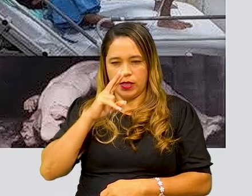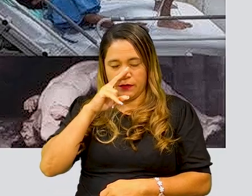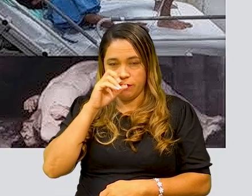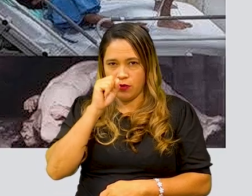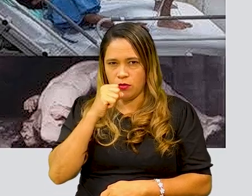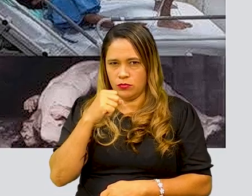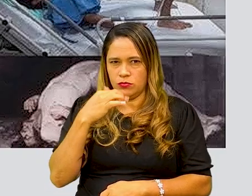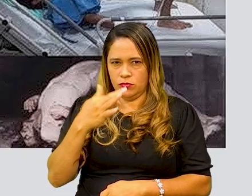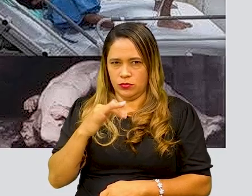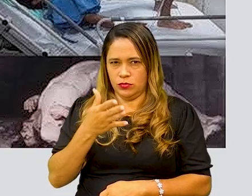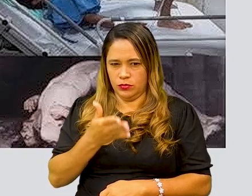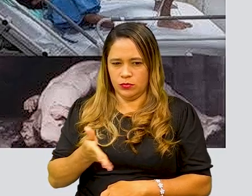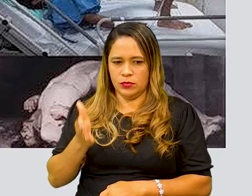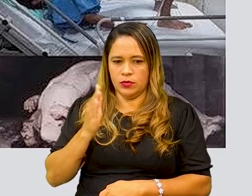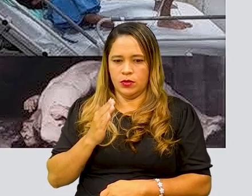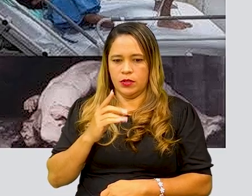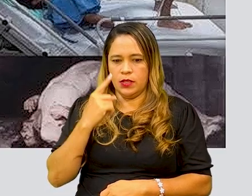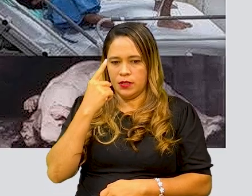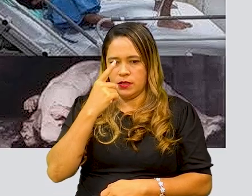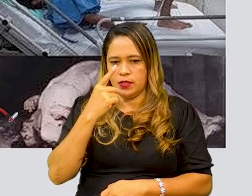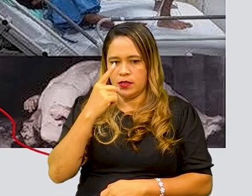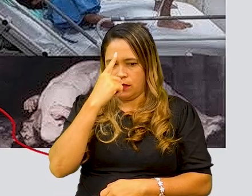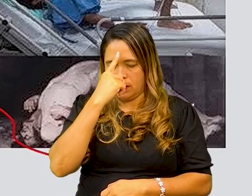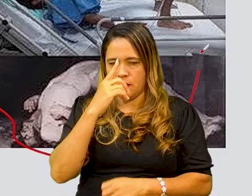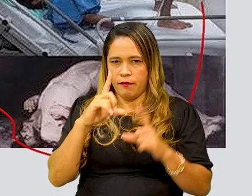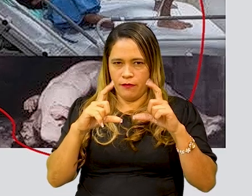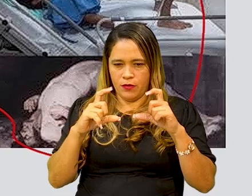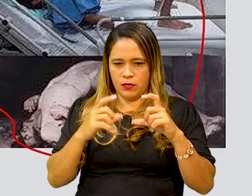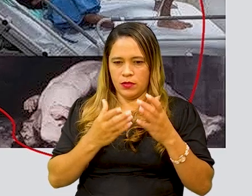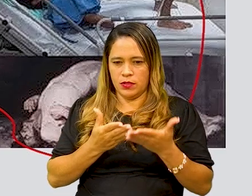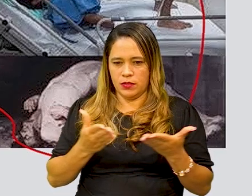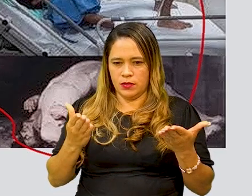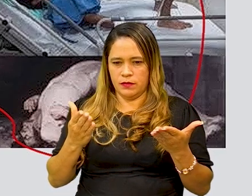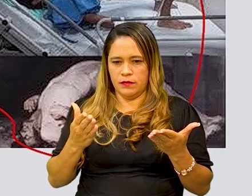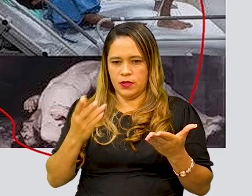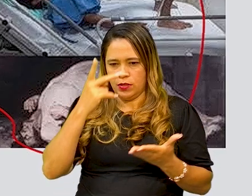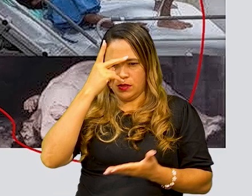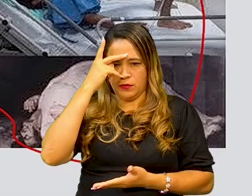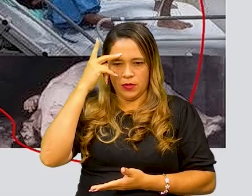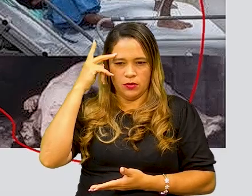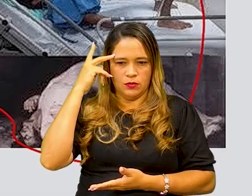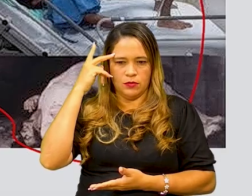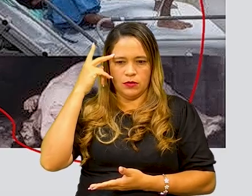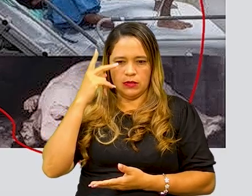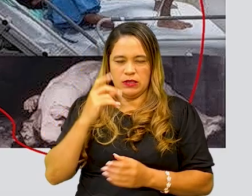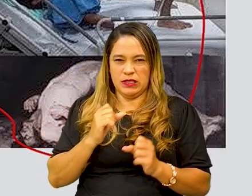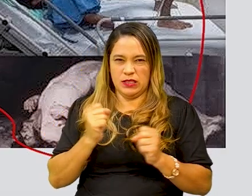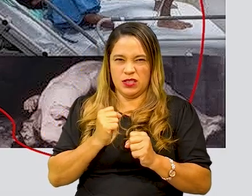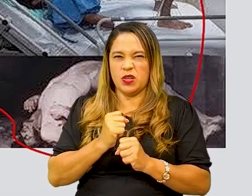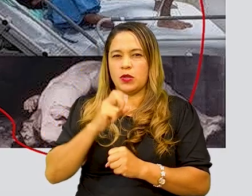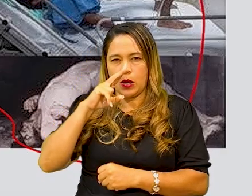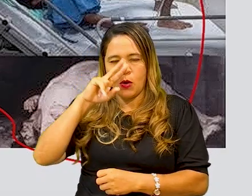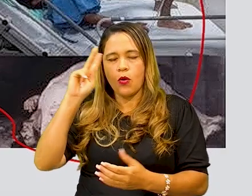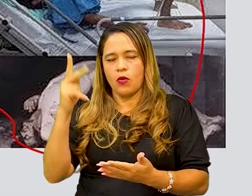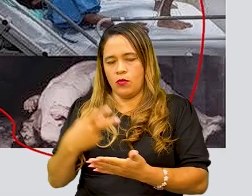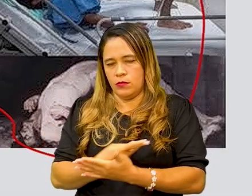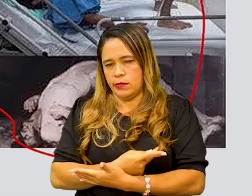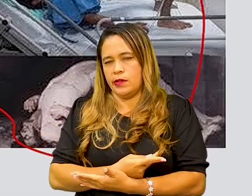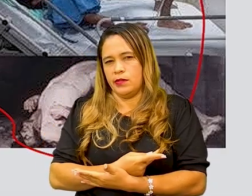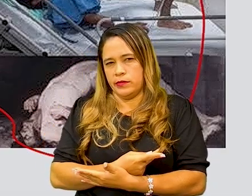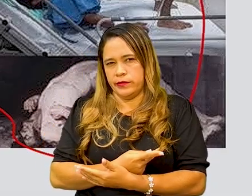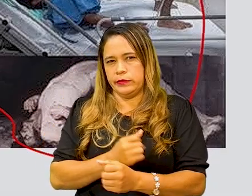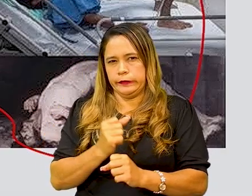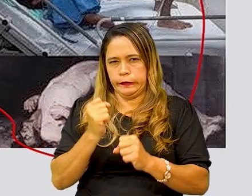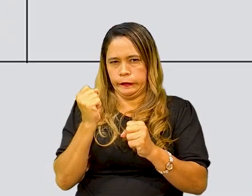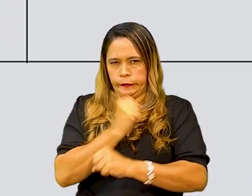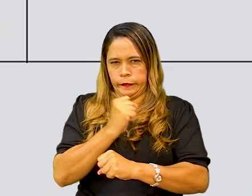então. Aqui nessa foto e nessa foto, a gente está vendo já algumas descrições das crises que são bem mais intensas da contração